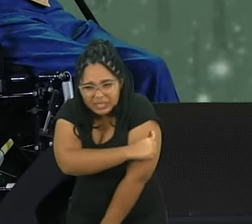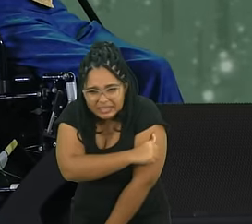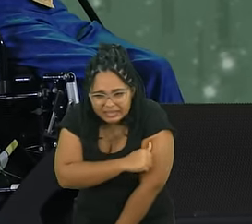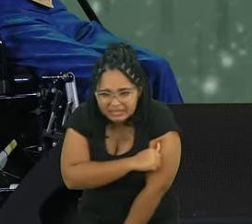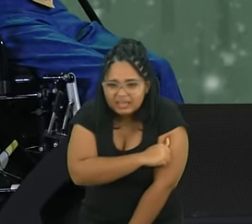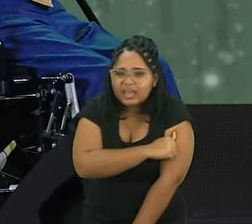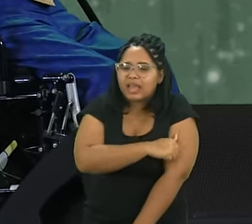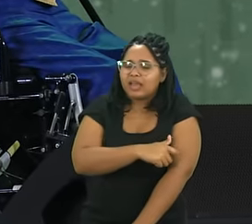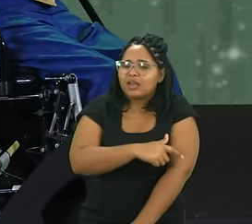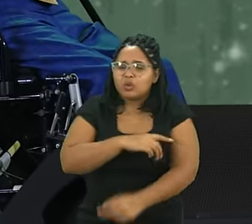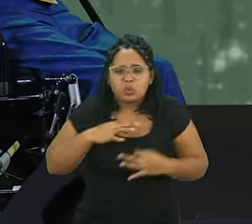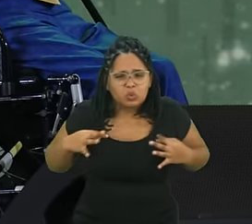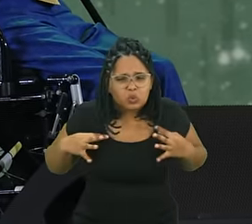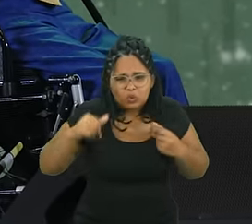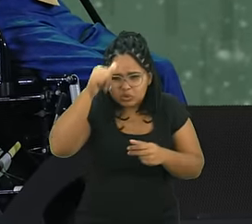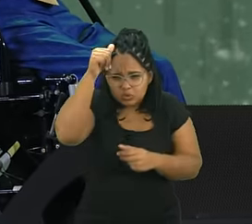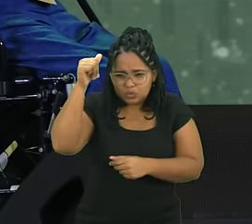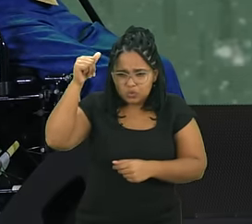não o médico.